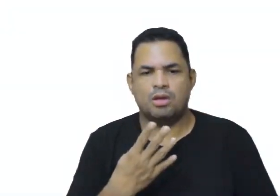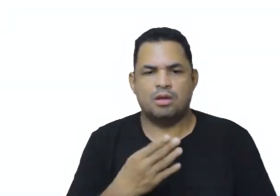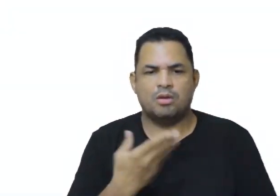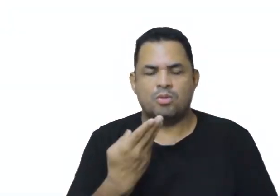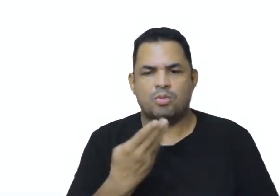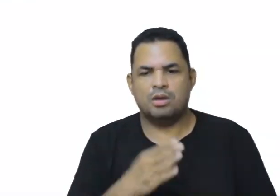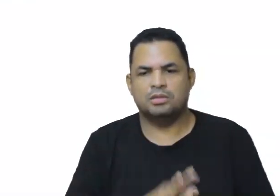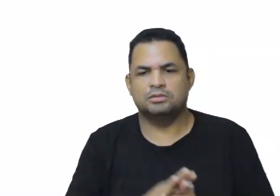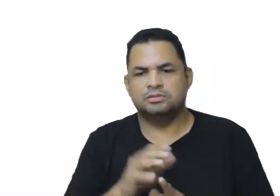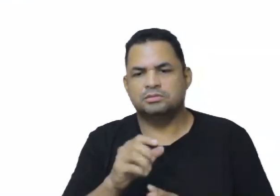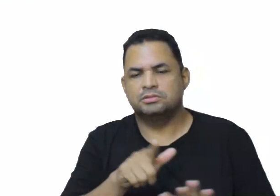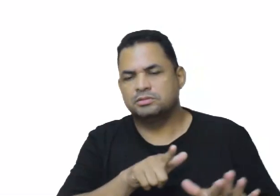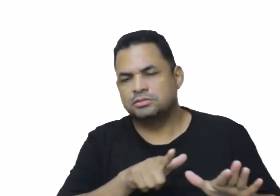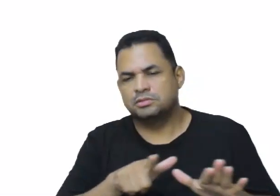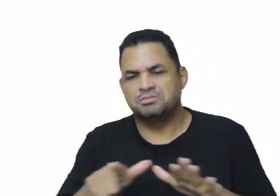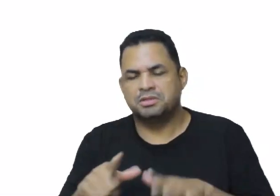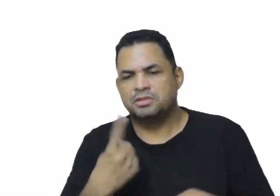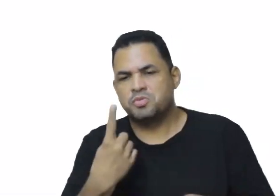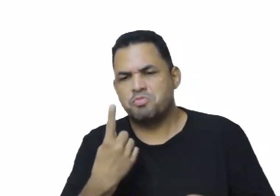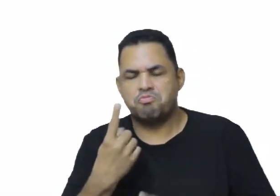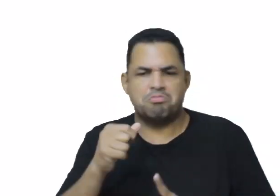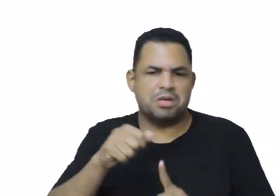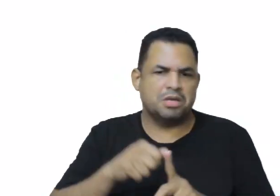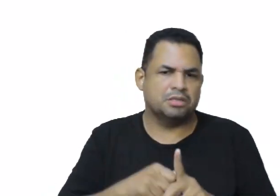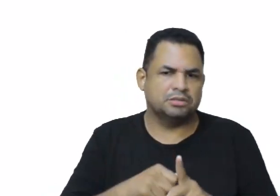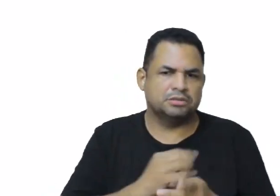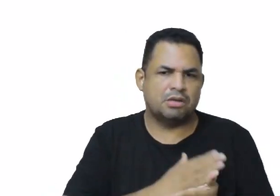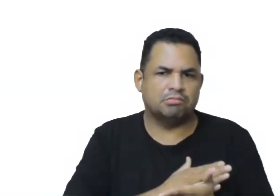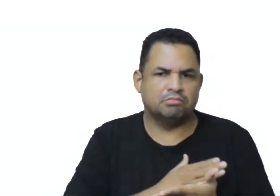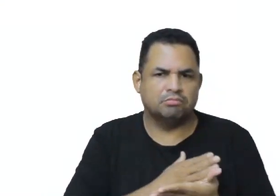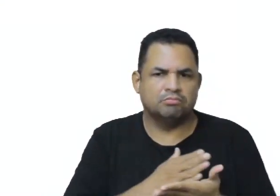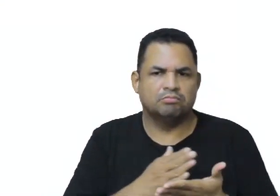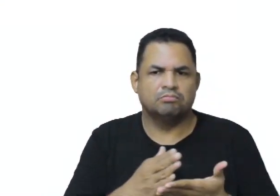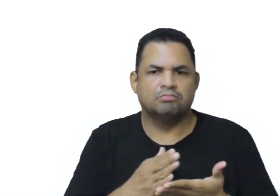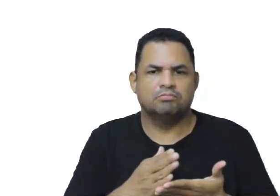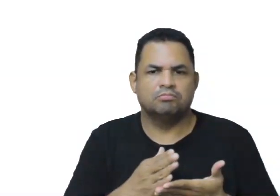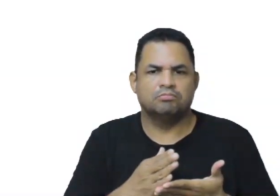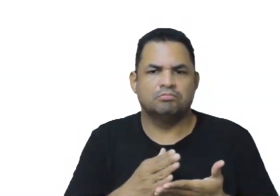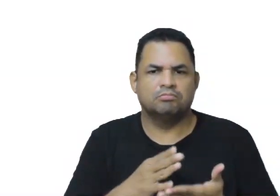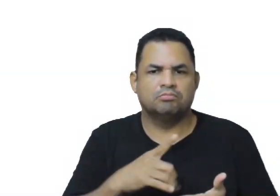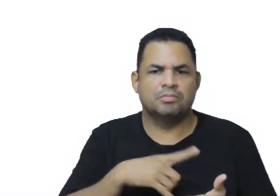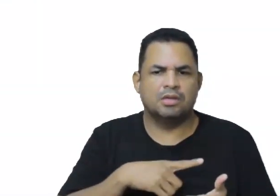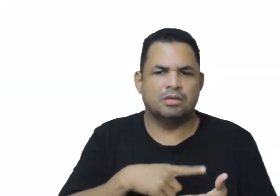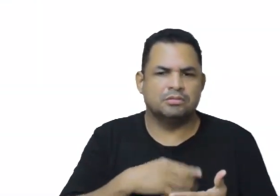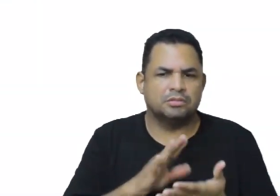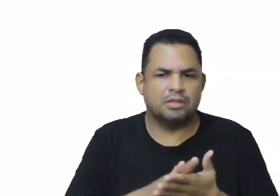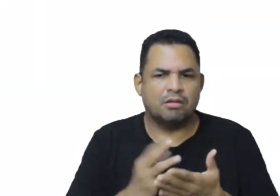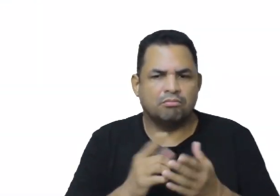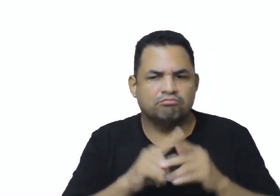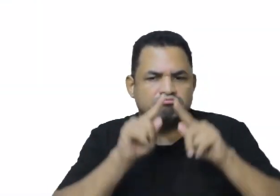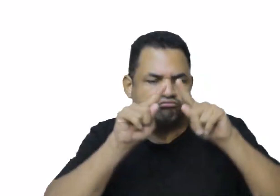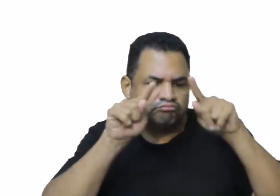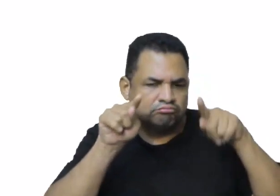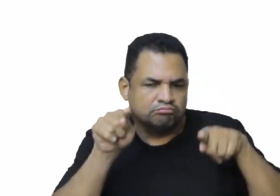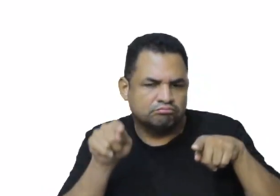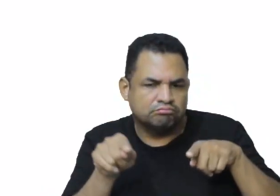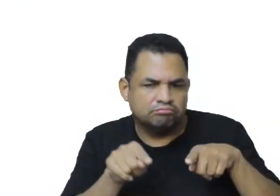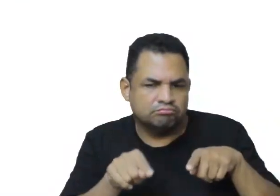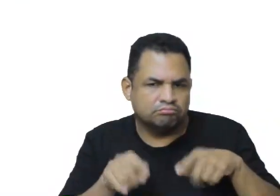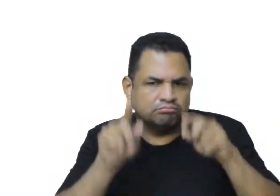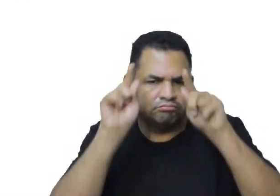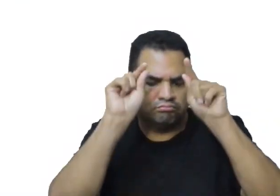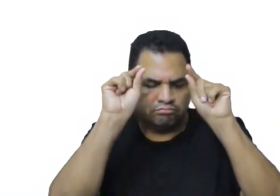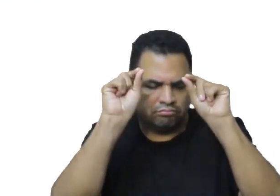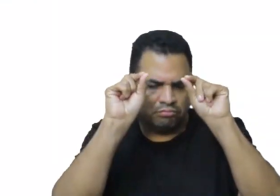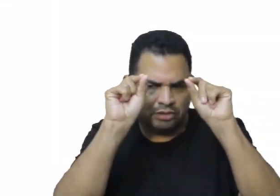aproximadamente 1 mês, esse indivíduo já começa a tomar uma forma, digamos assim,